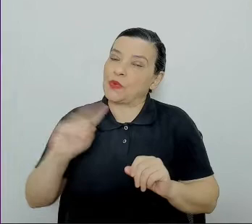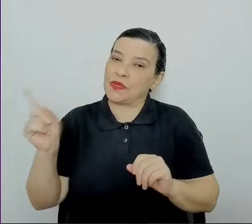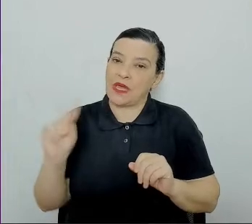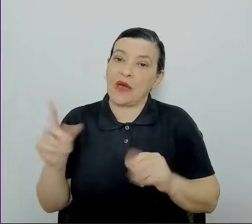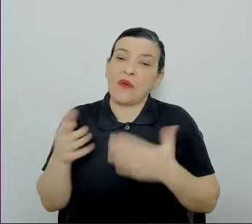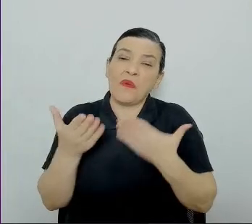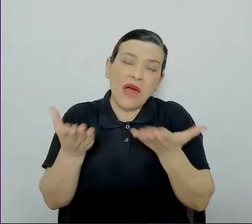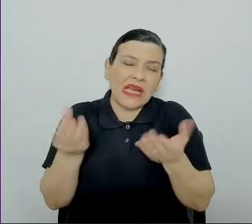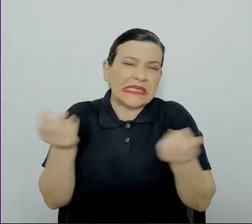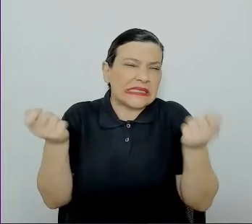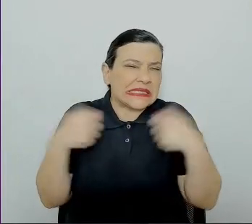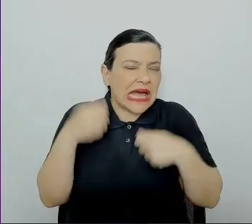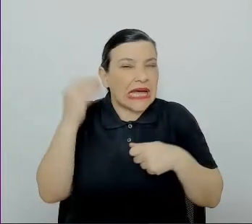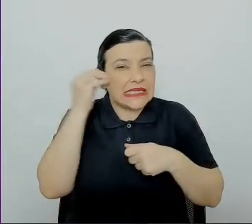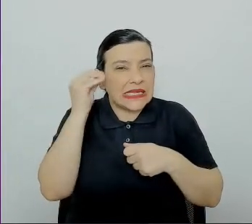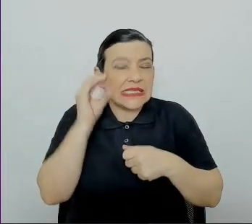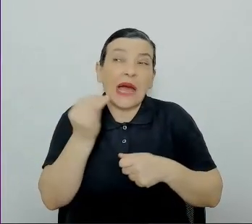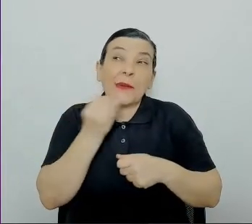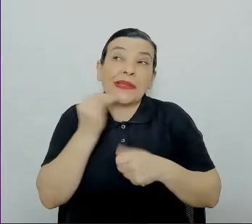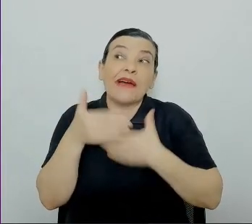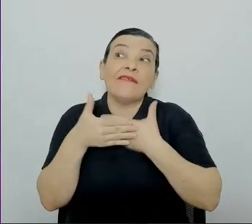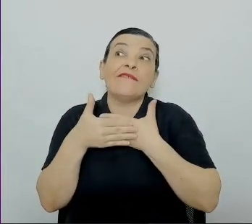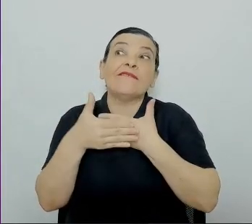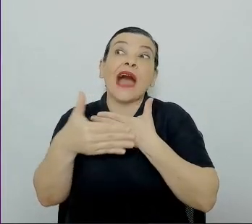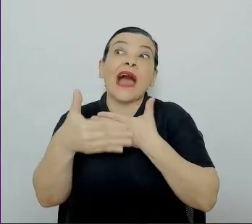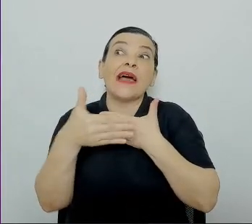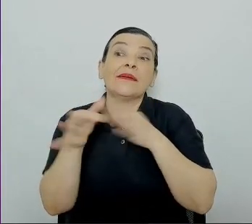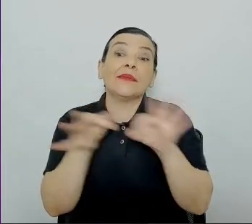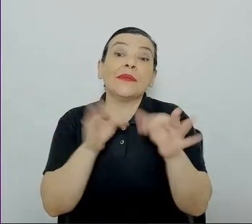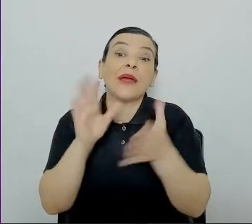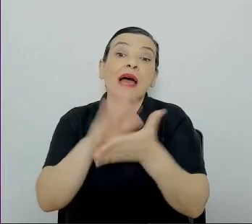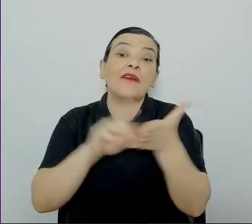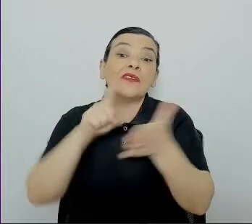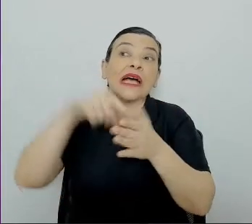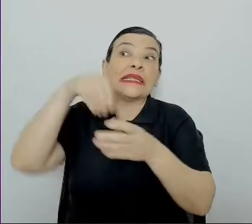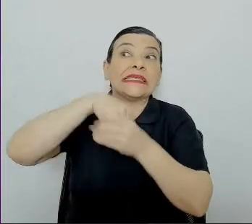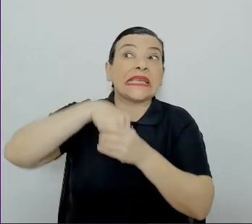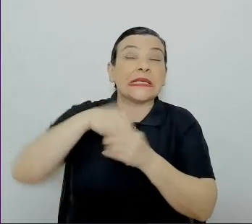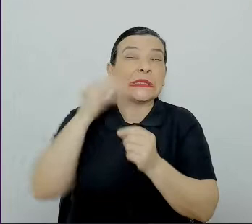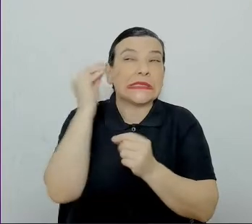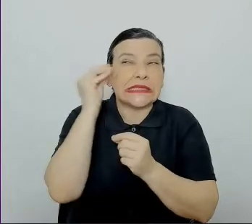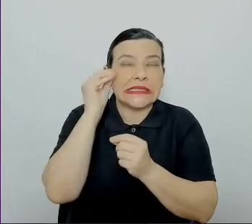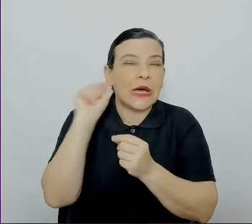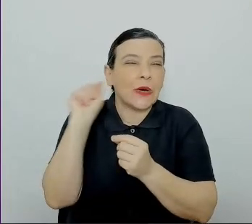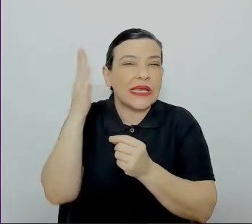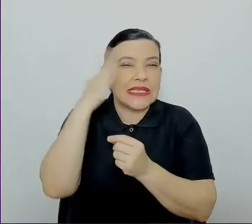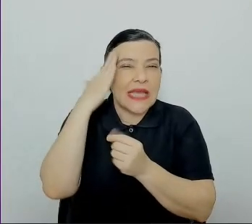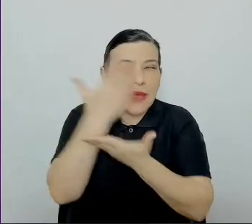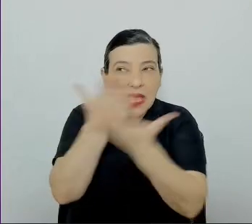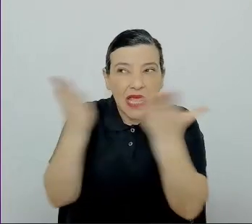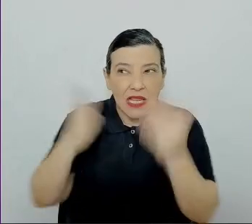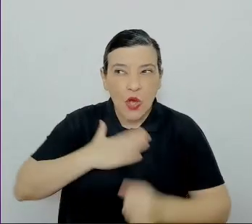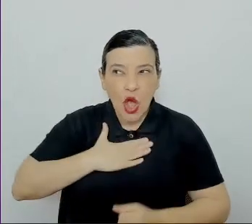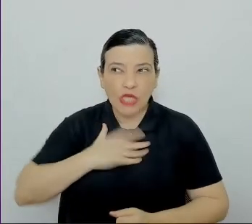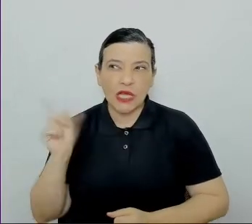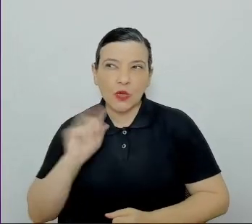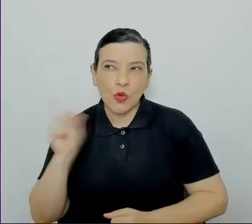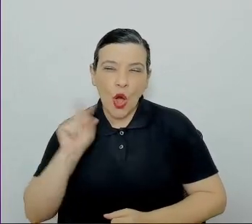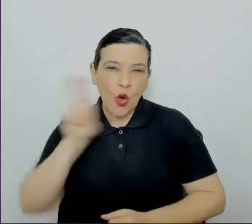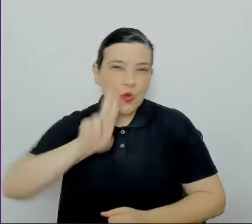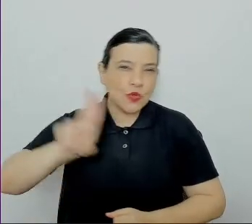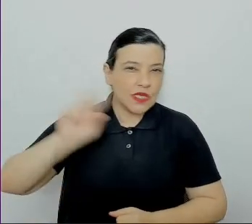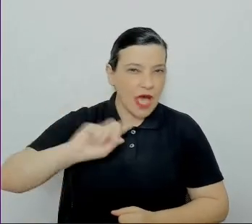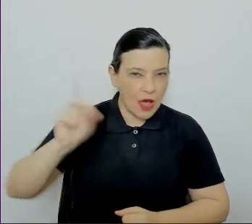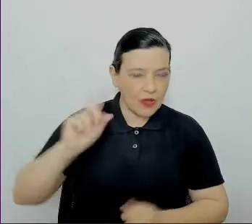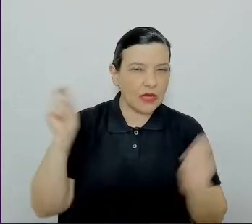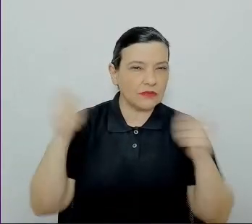forma de você ter um cheiro do impacto que vai ter. Então isso também ajuda a mitigar uma forma barata de fazer teste antes de sair desenvolvendo algo